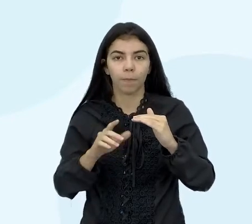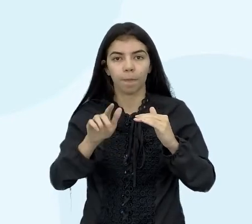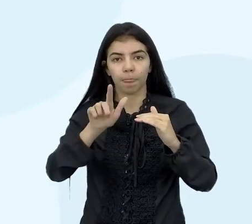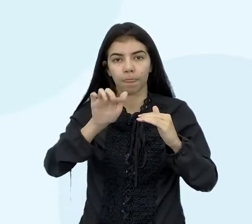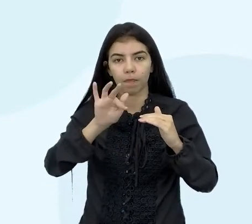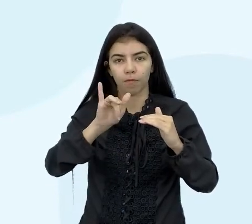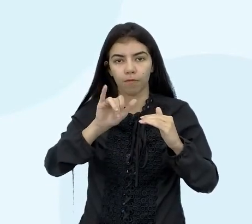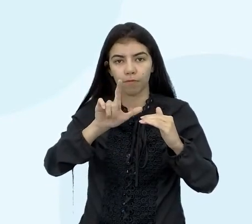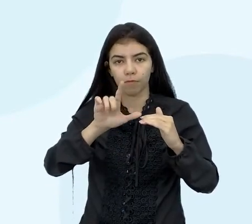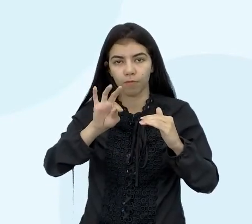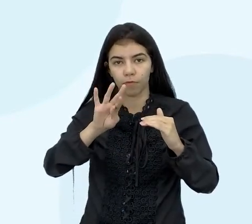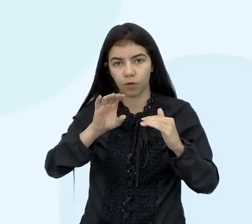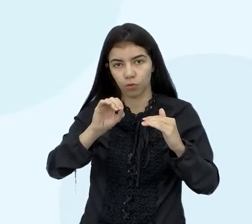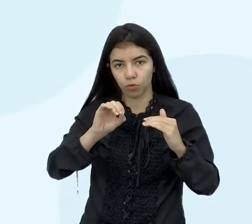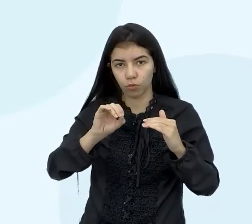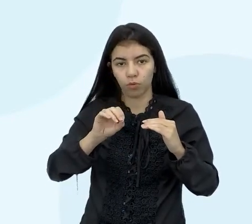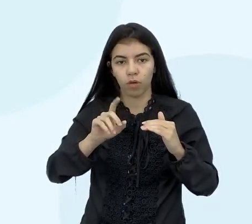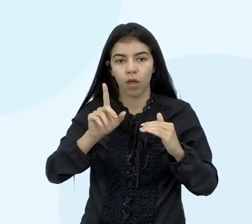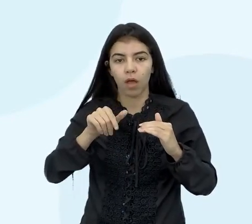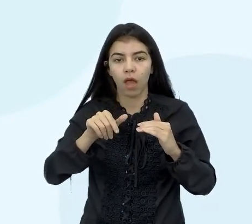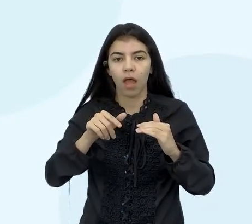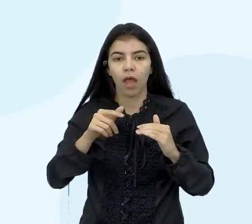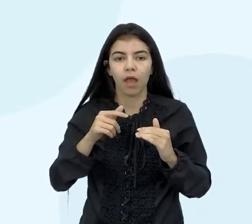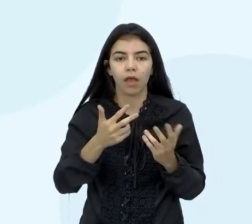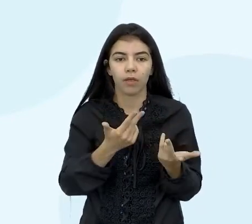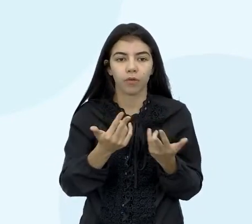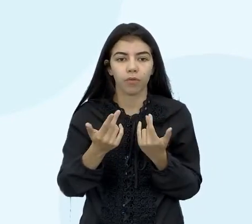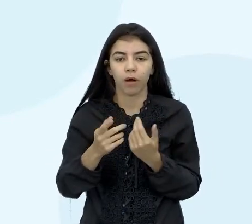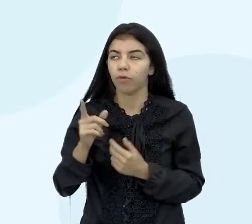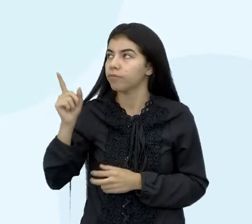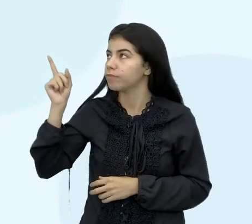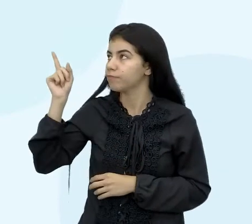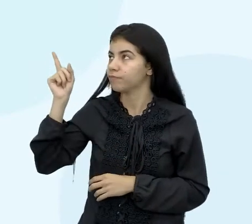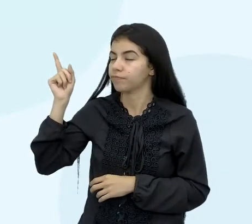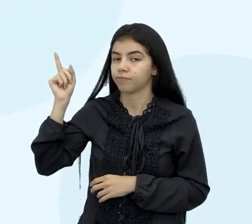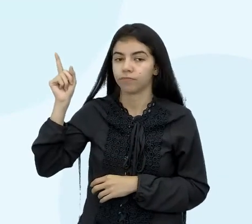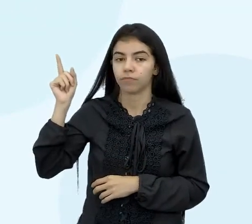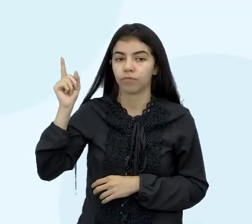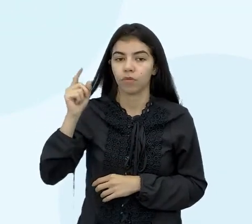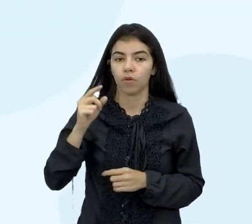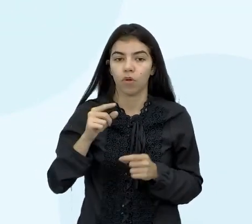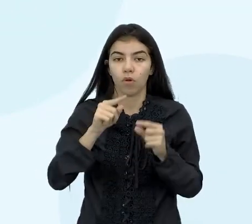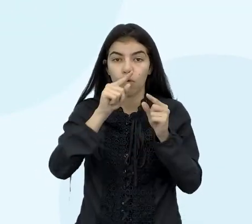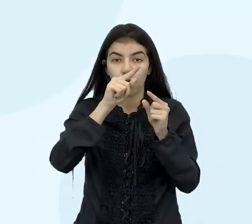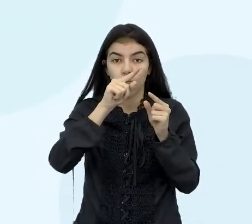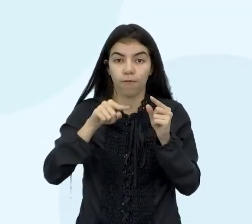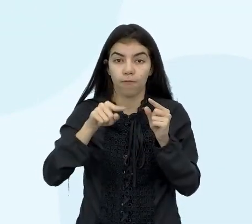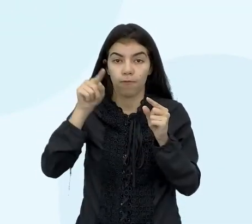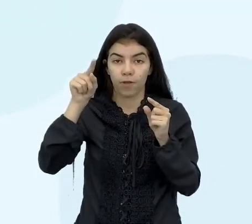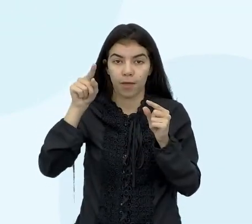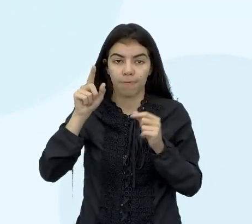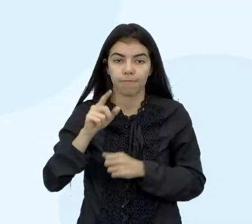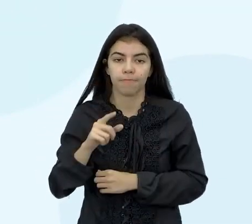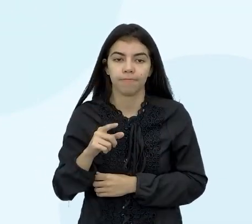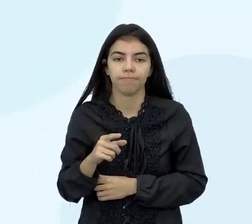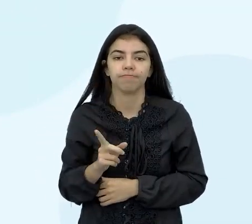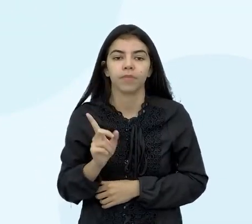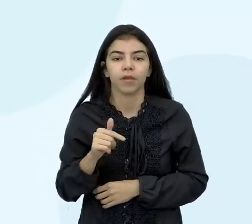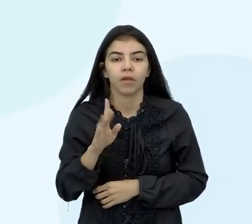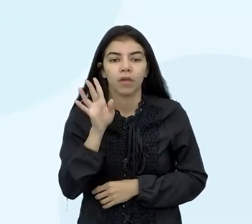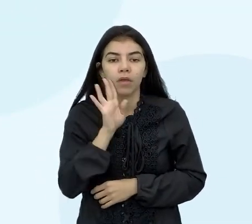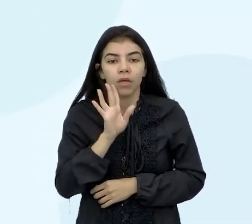um formato assim, ó, parece um Vzinho, tá? E ele tem, o que é legal nele é que ele tem